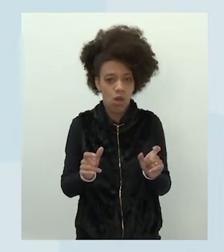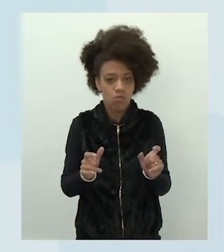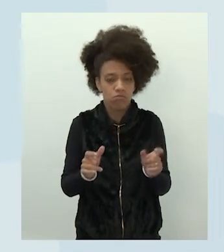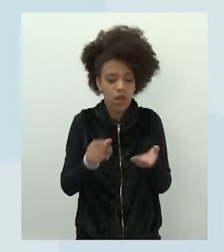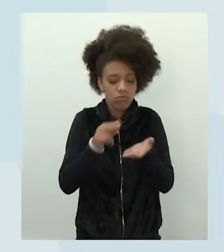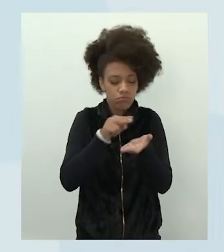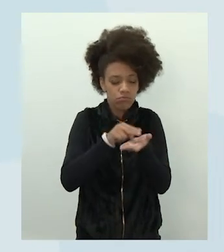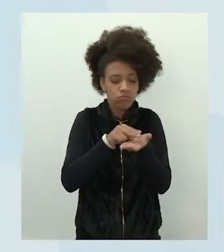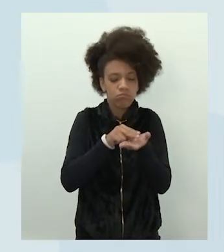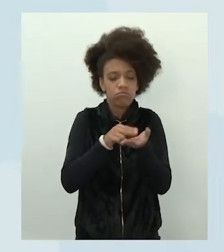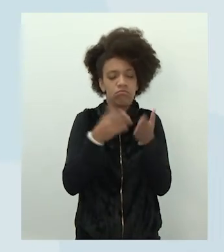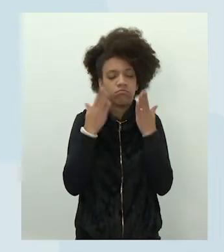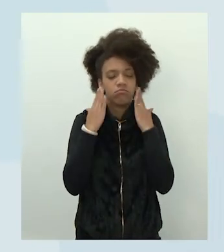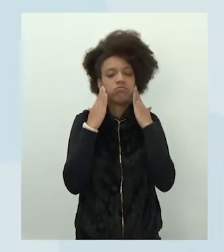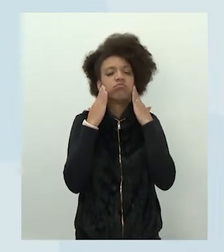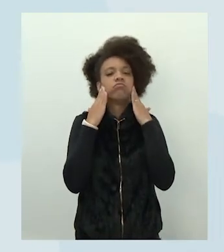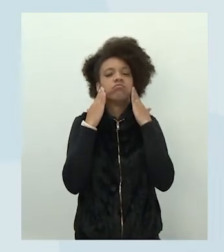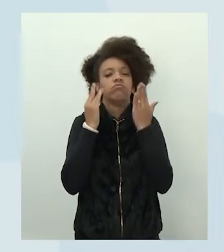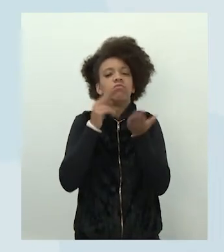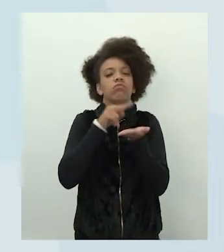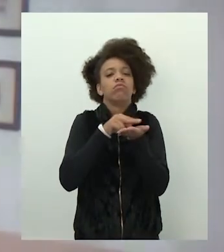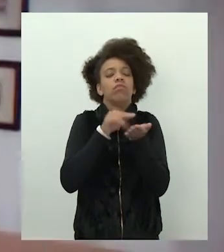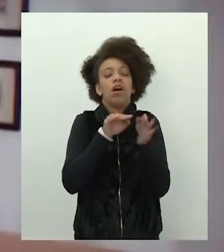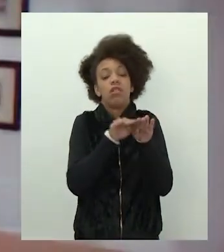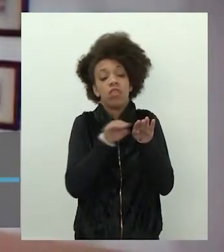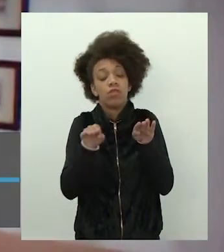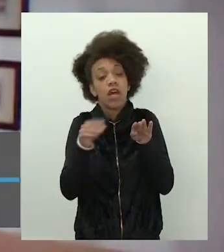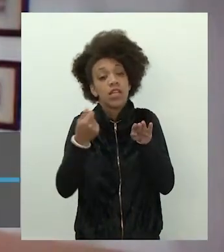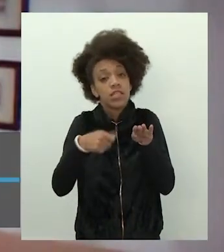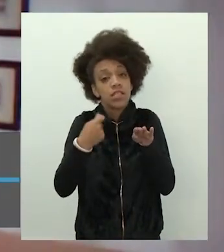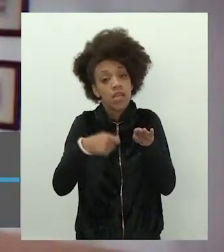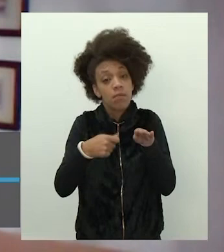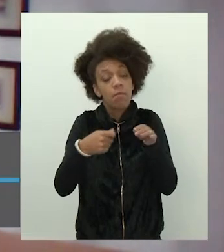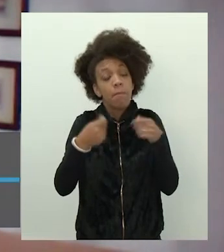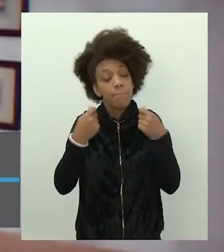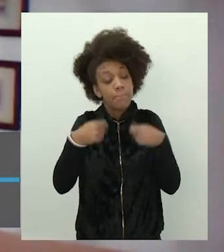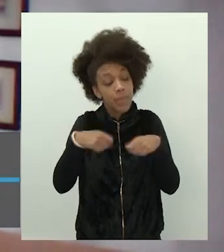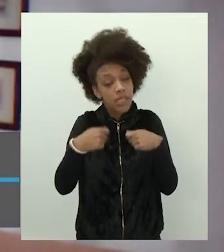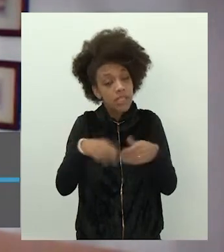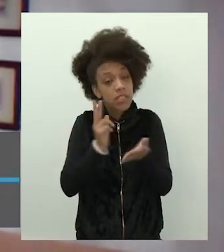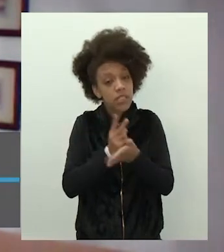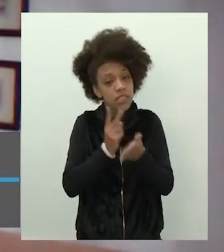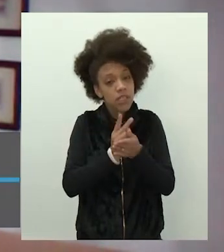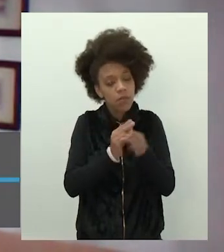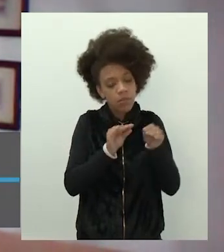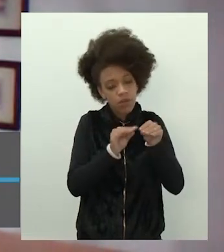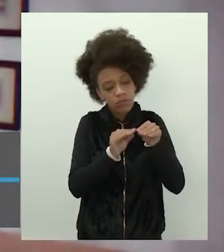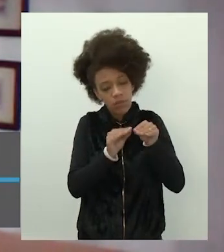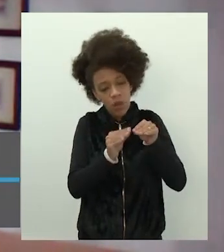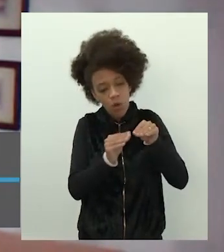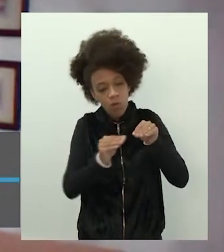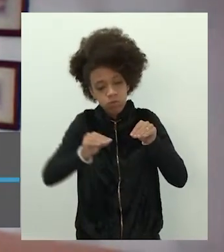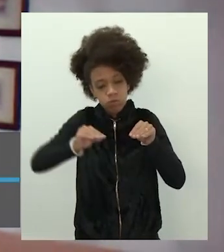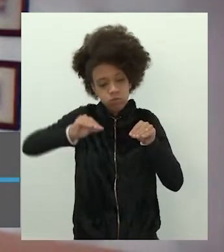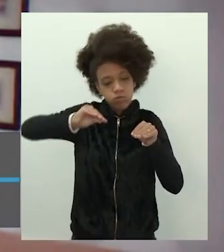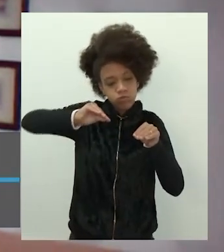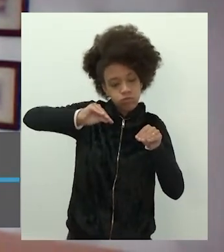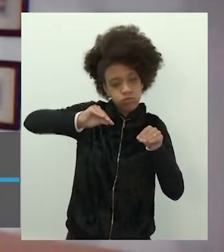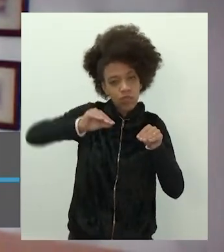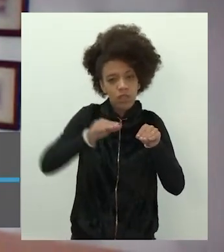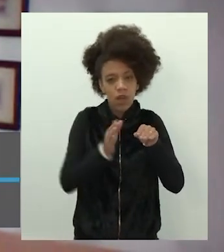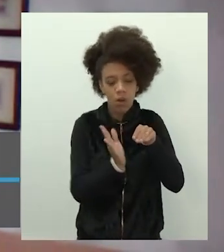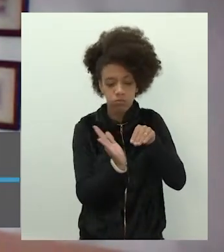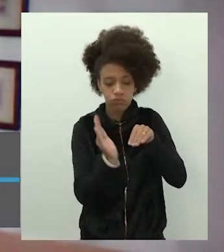cama muito na horizontal. Sempre, no mínimo, 30 graus, 40, 45,